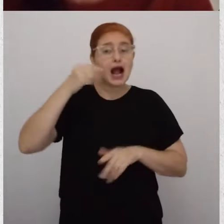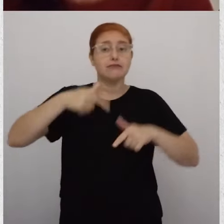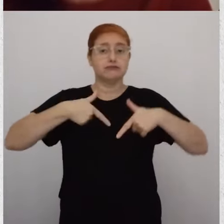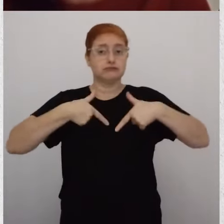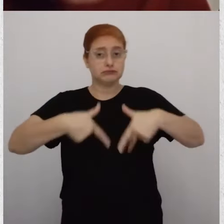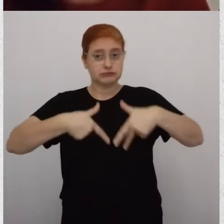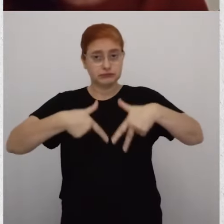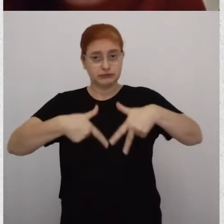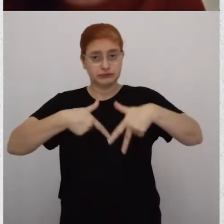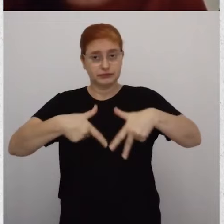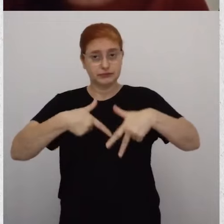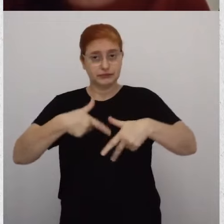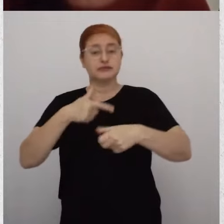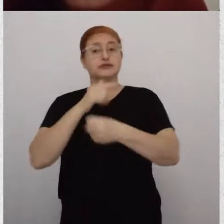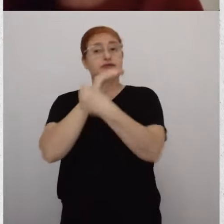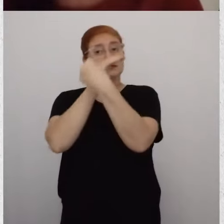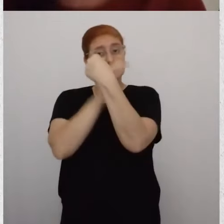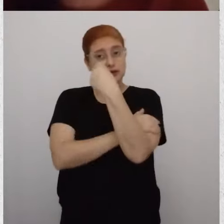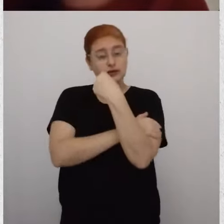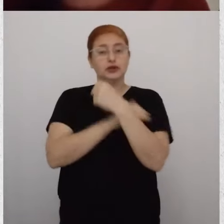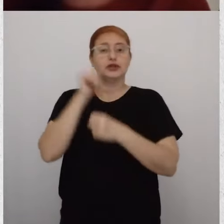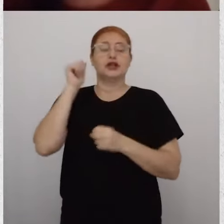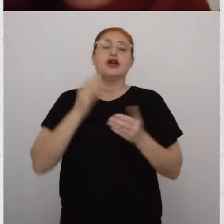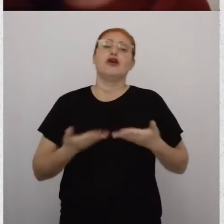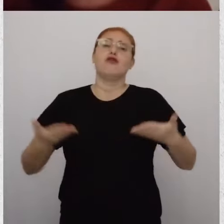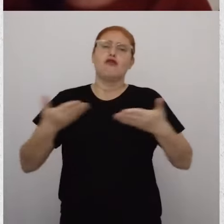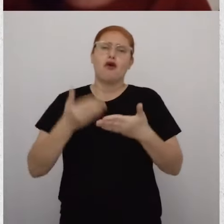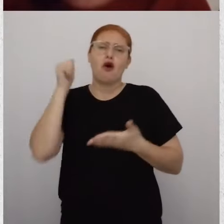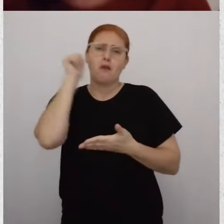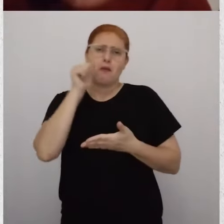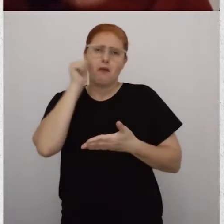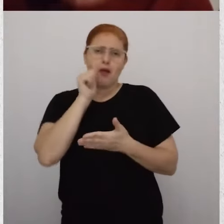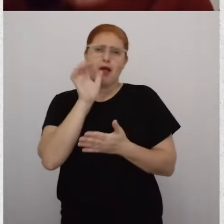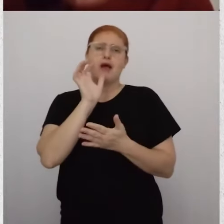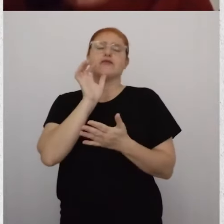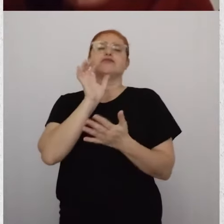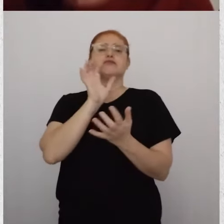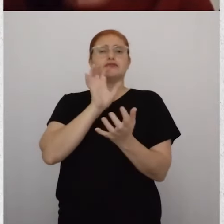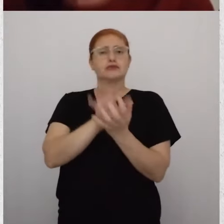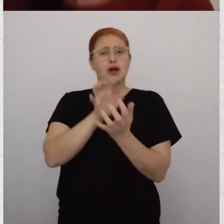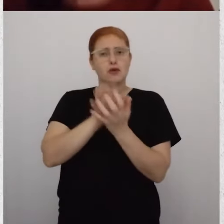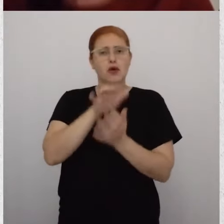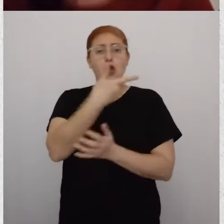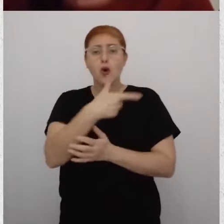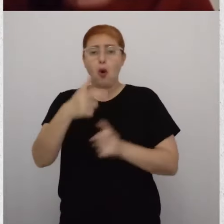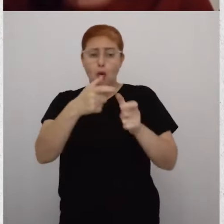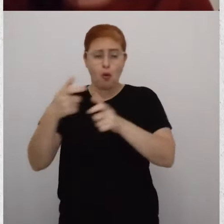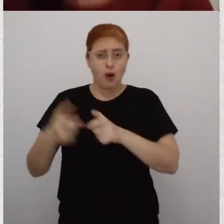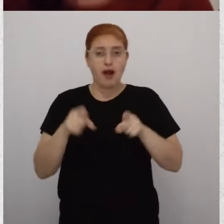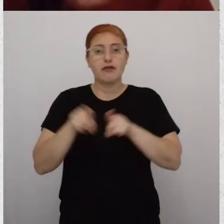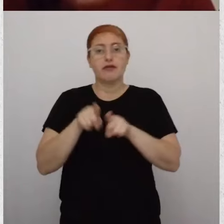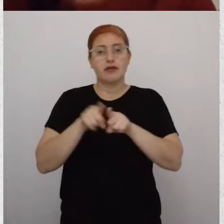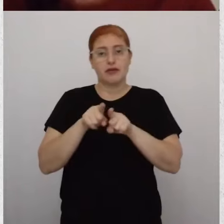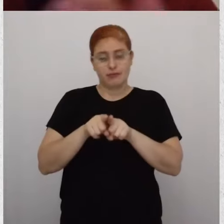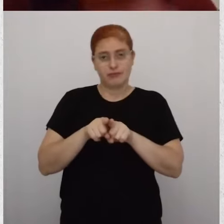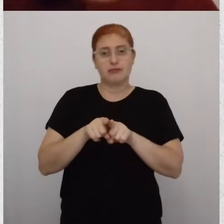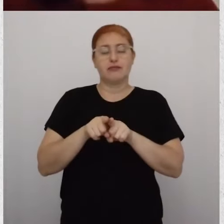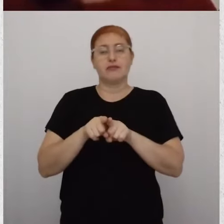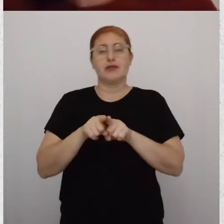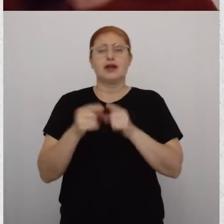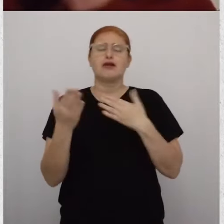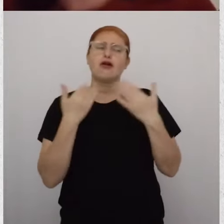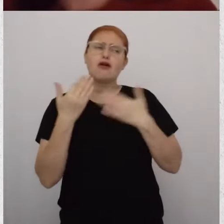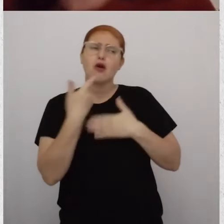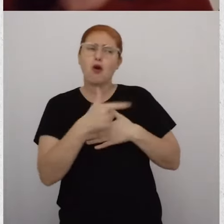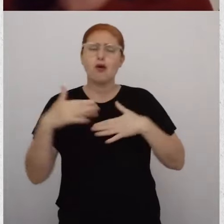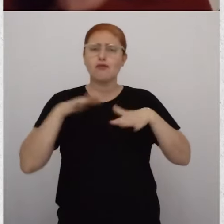militância feminista no Fórum de Mulheres de Pernambuco e outros espaços também, de diálogo com outros movimentos. E